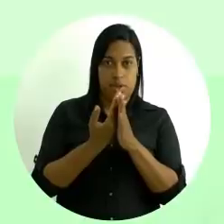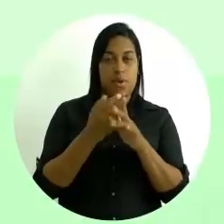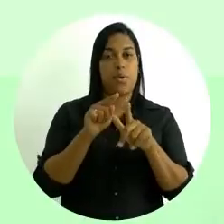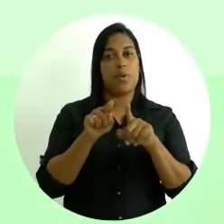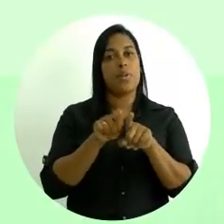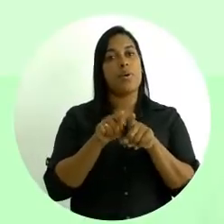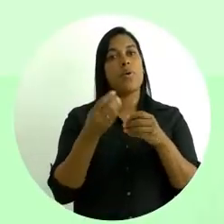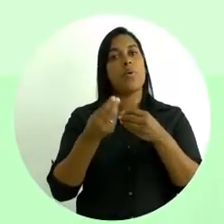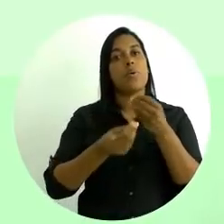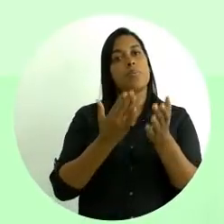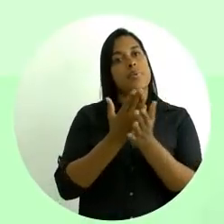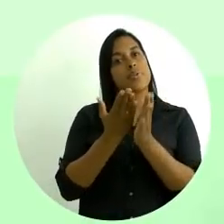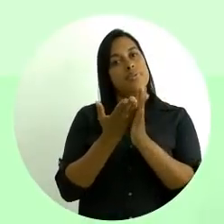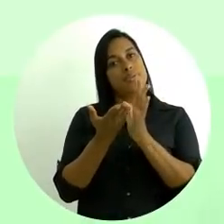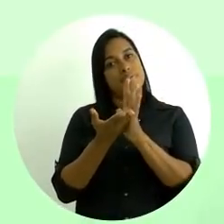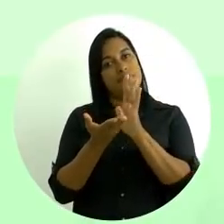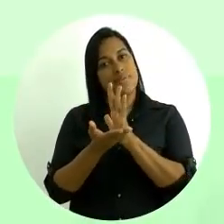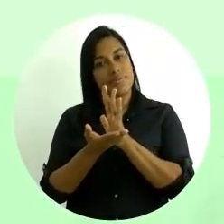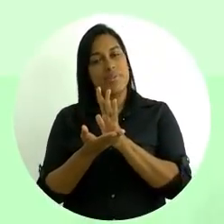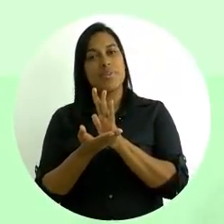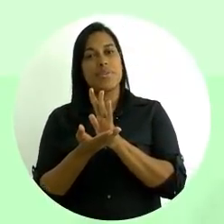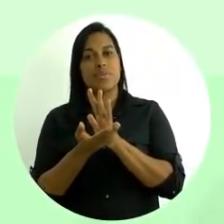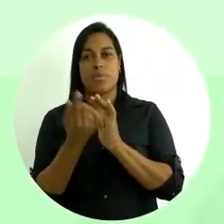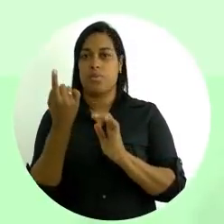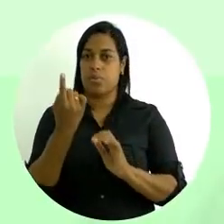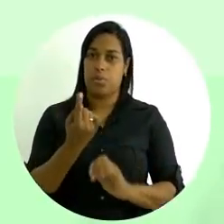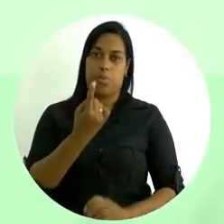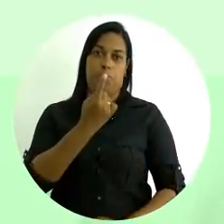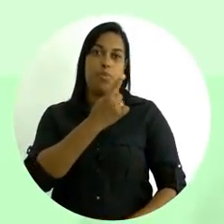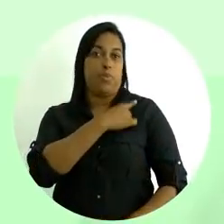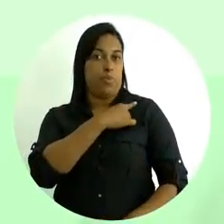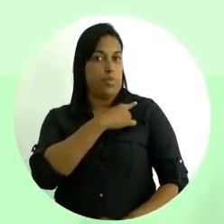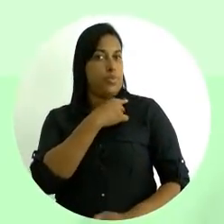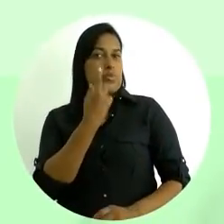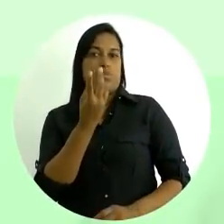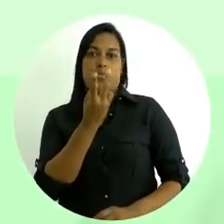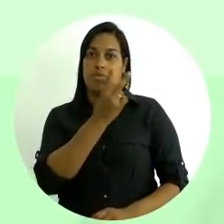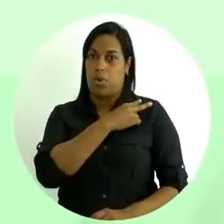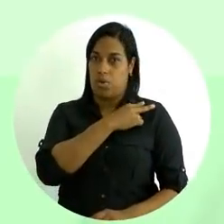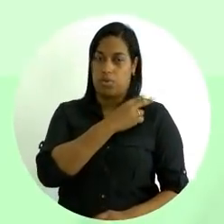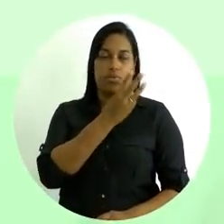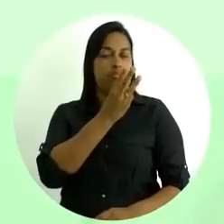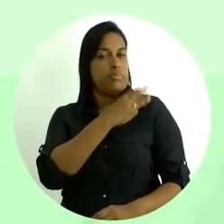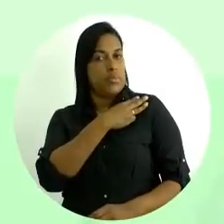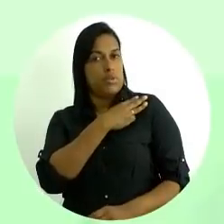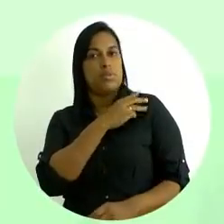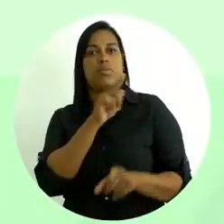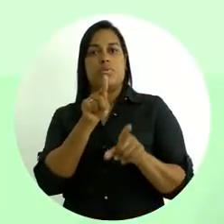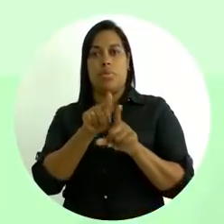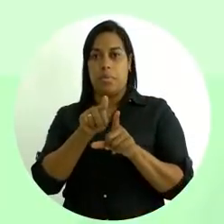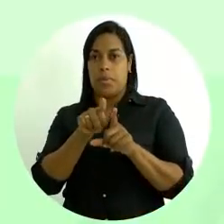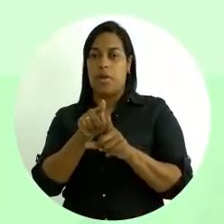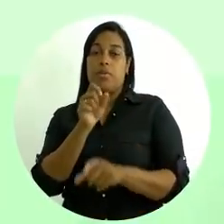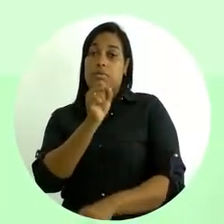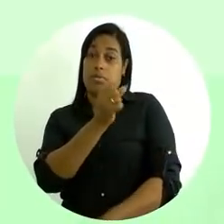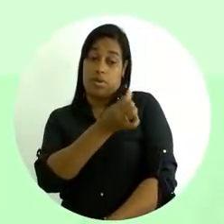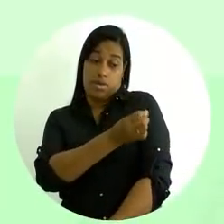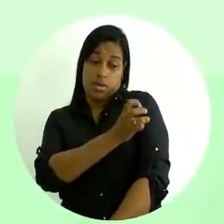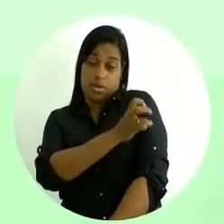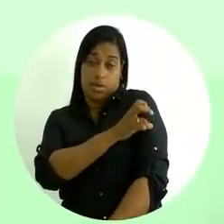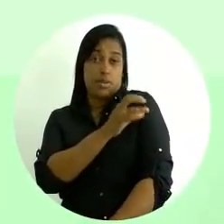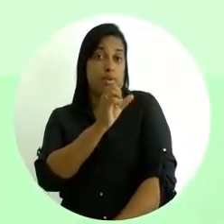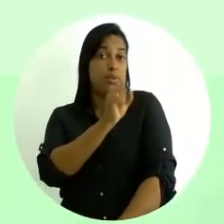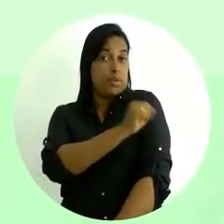hora-aula, como ela se divide no ensino fundamental 1, no ensino fundamental 2, no ensino médio com a